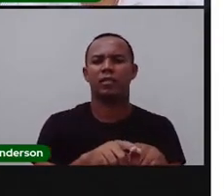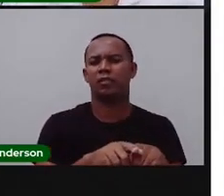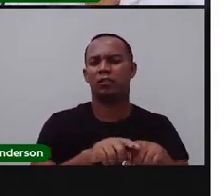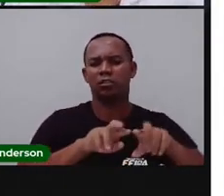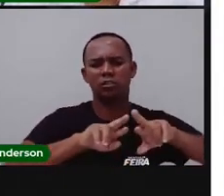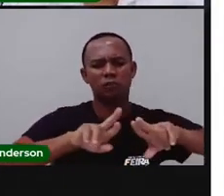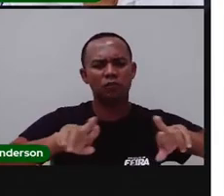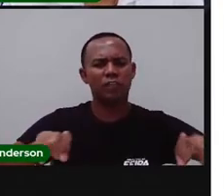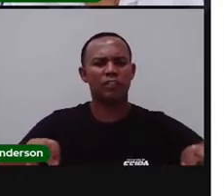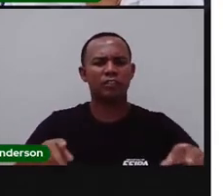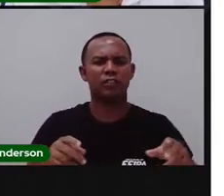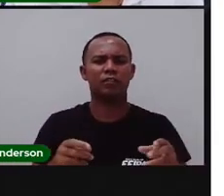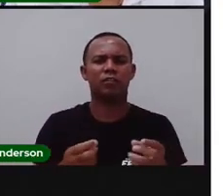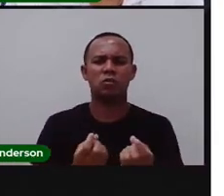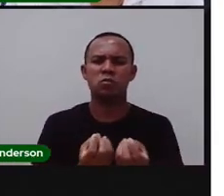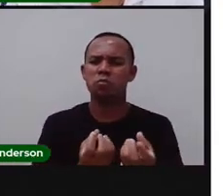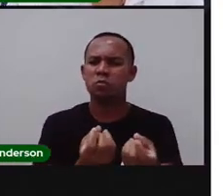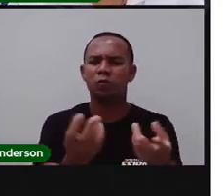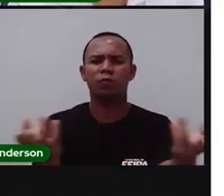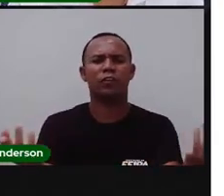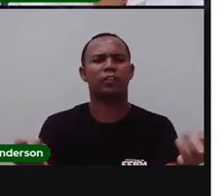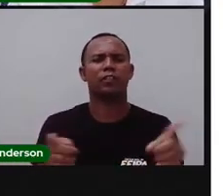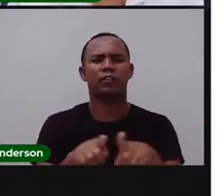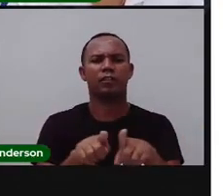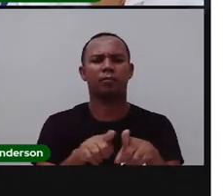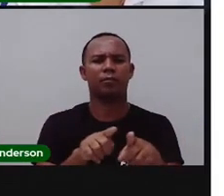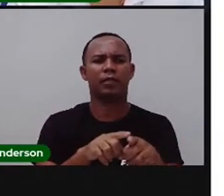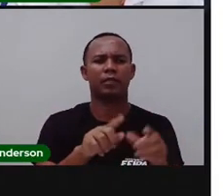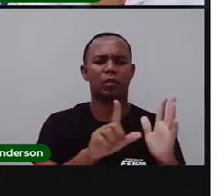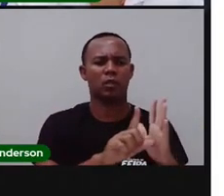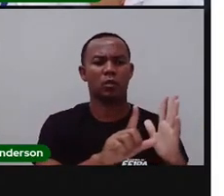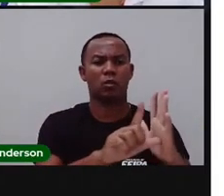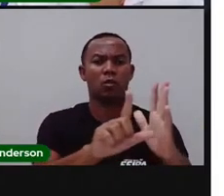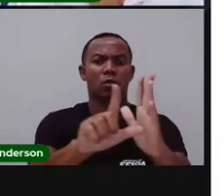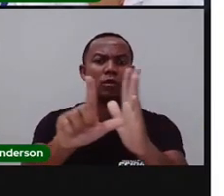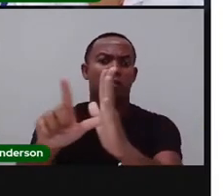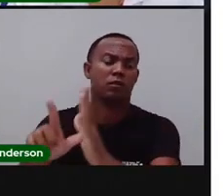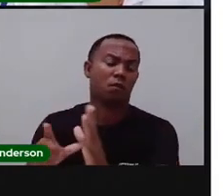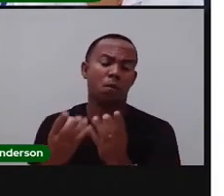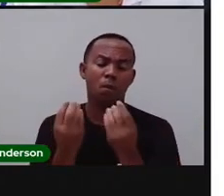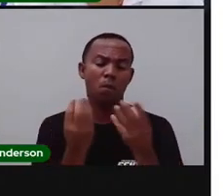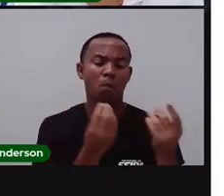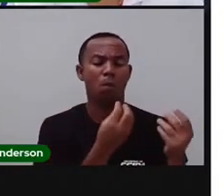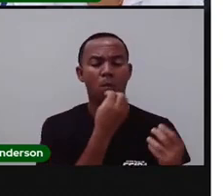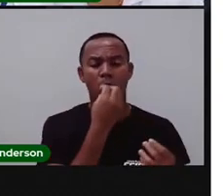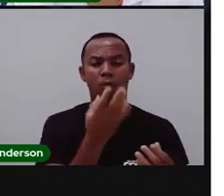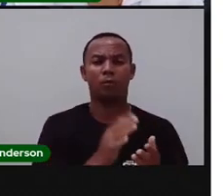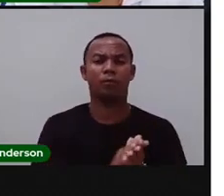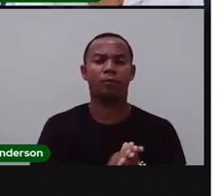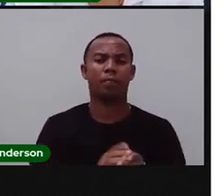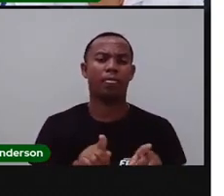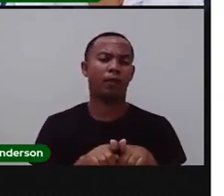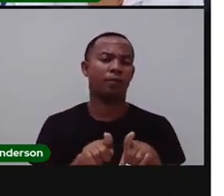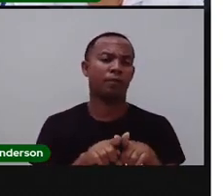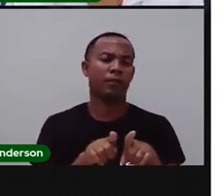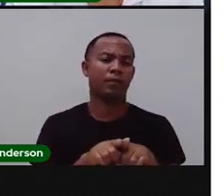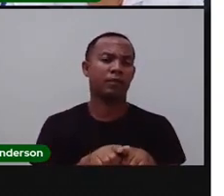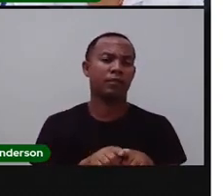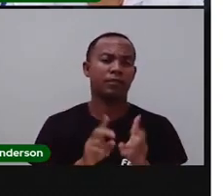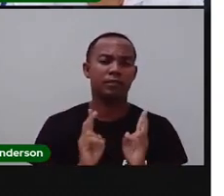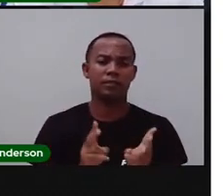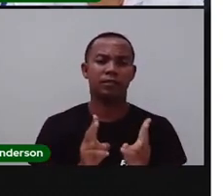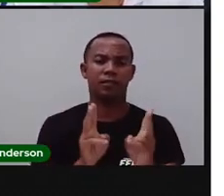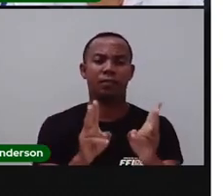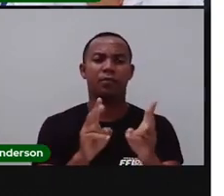vocês. Então, o comércio hoje é o principal motor da economia feirense. Na verdade, essa ideia de comércio, ela sempre